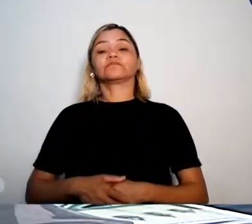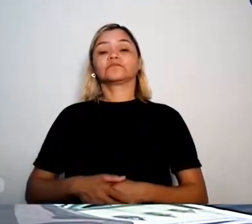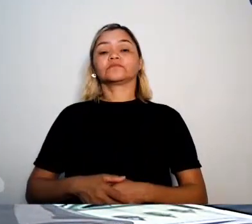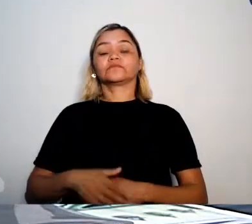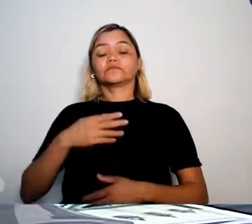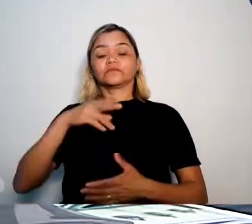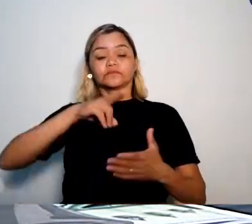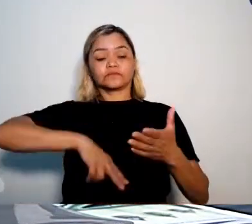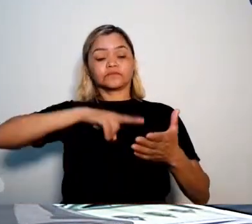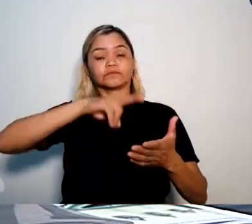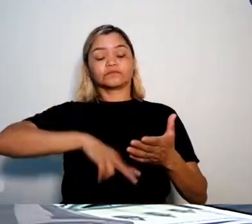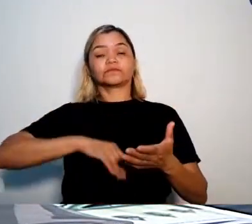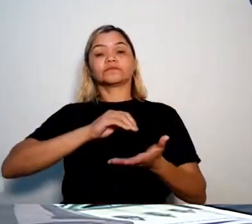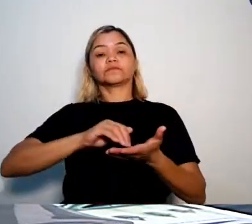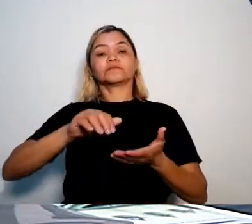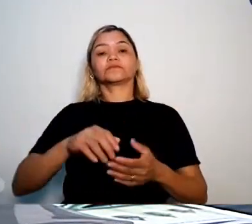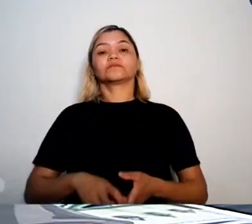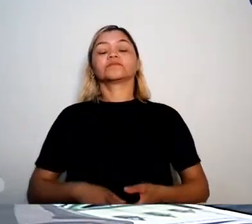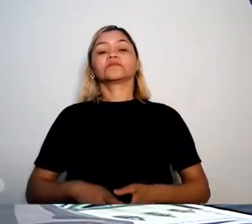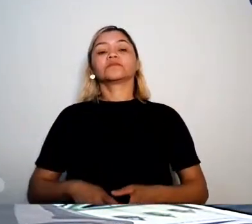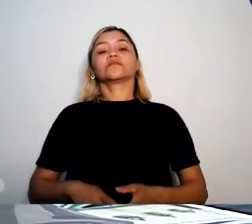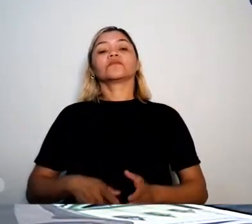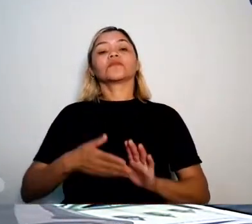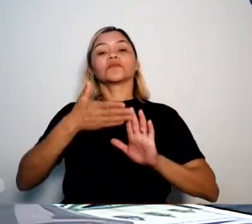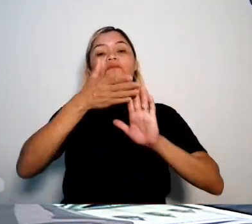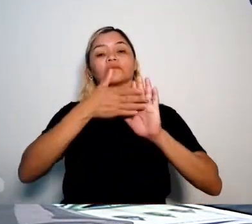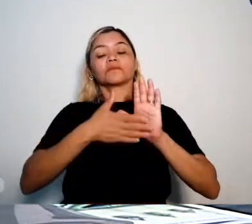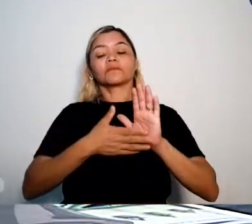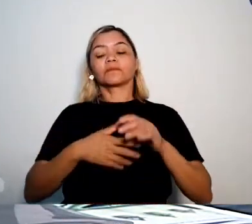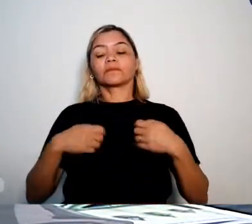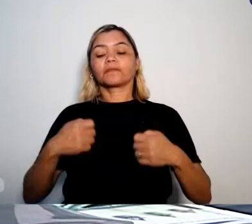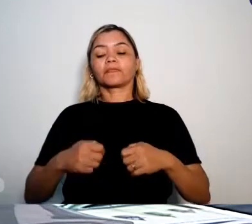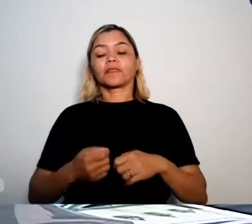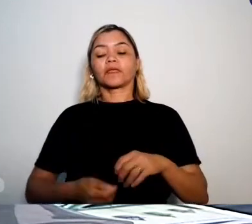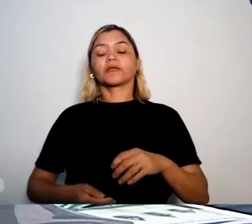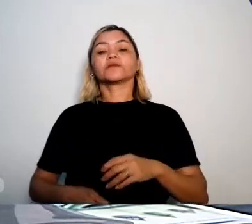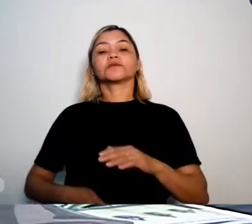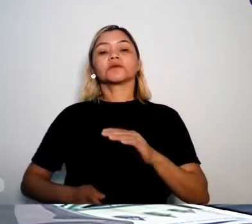leitura dos requerimentos que dependem de aprovação do plenário.